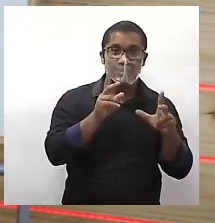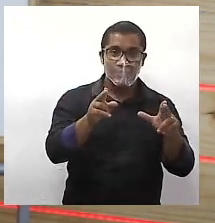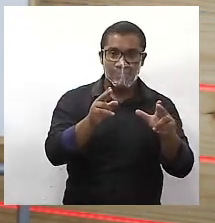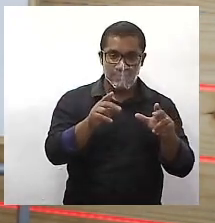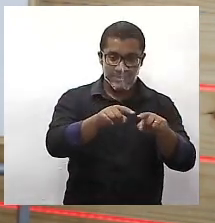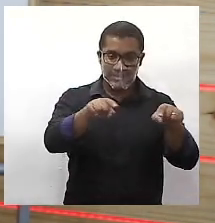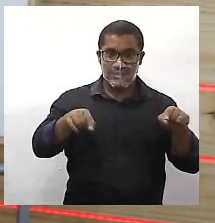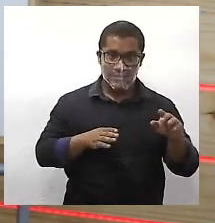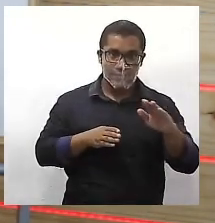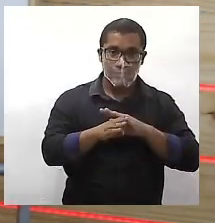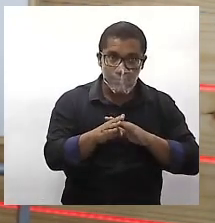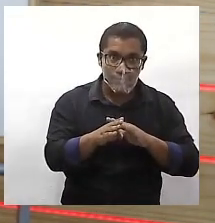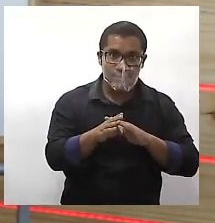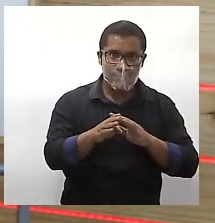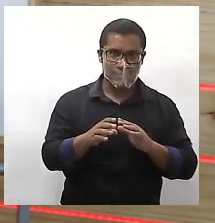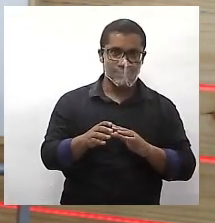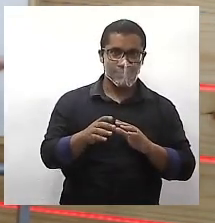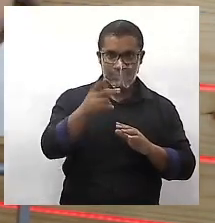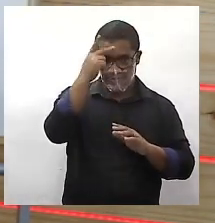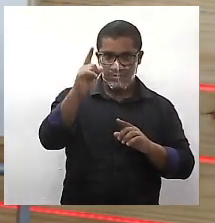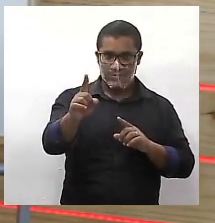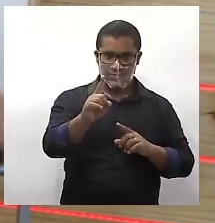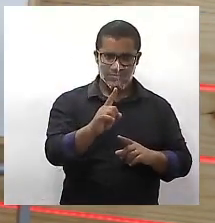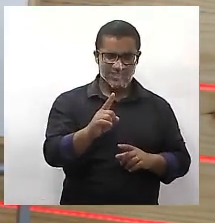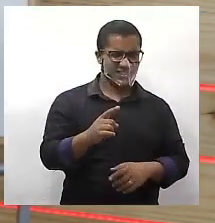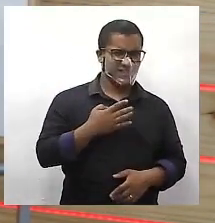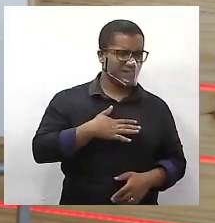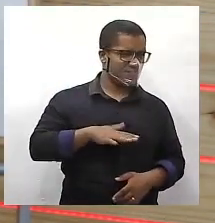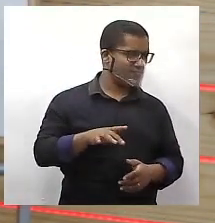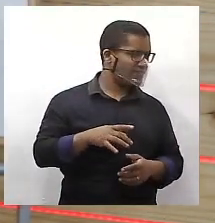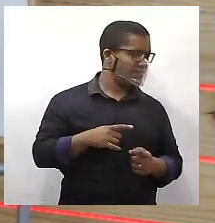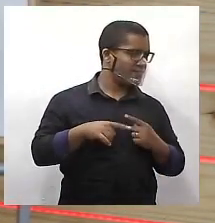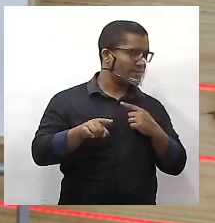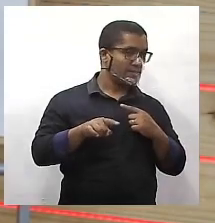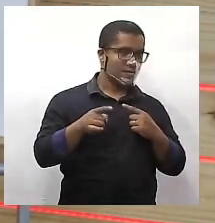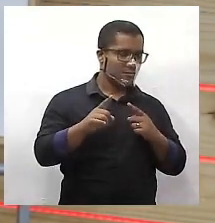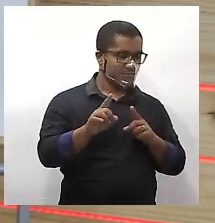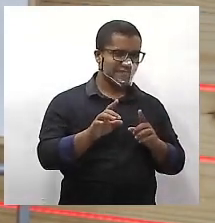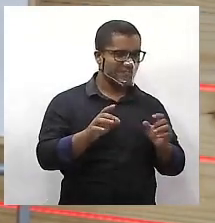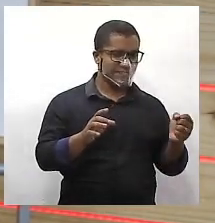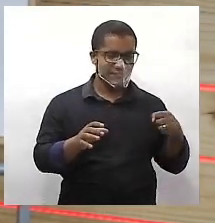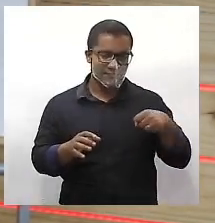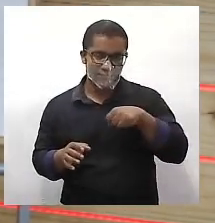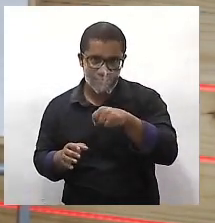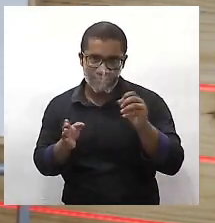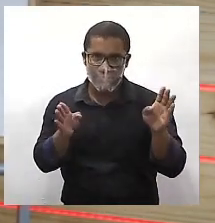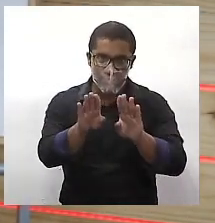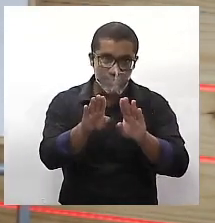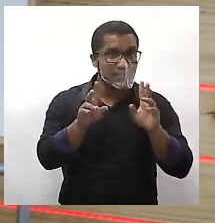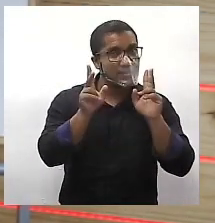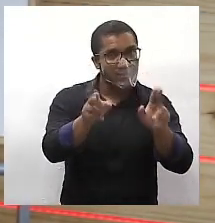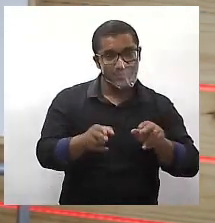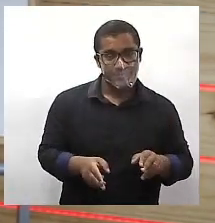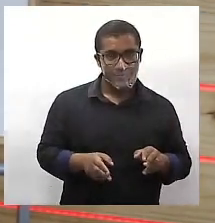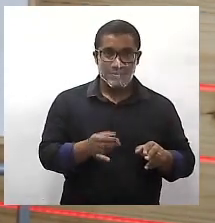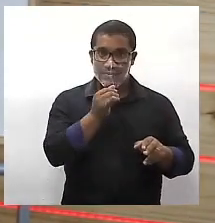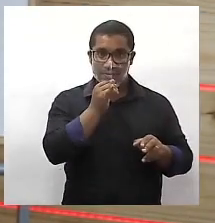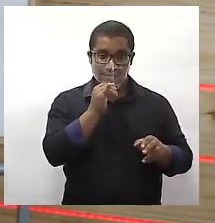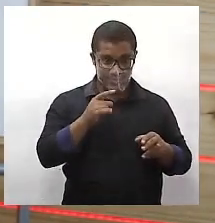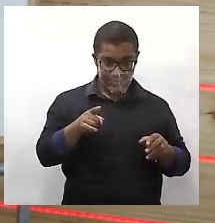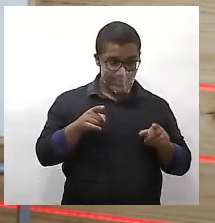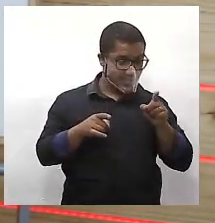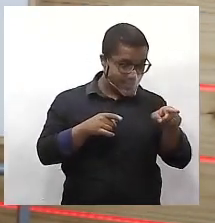numa sala. Aí tu, opa, vê uma pessoa que tu não gosta, desculpe, aí tu volta. Então, a partir do momento que um ser